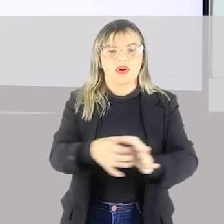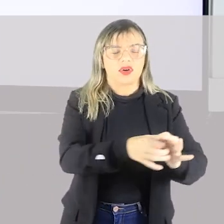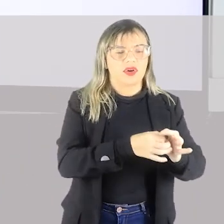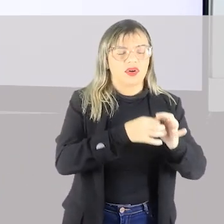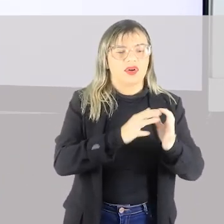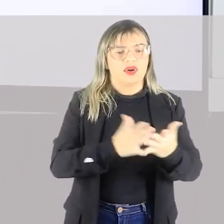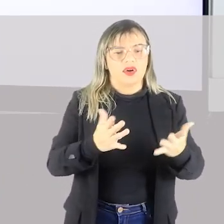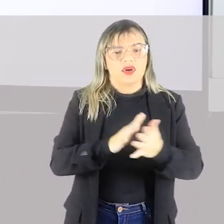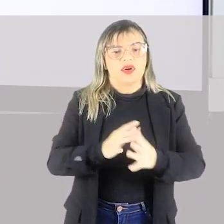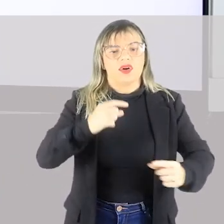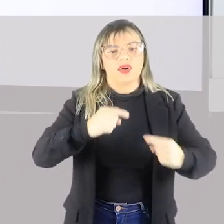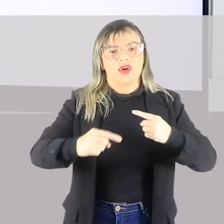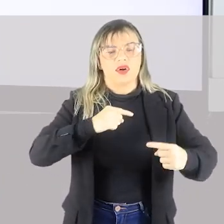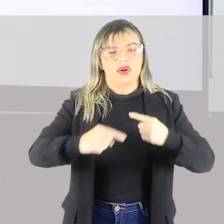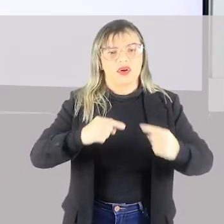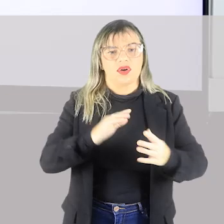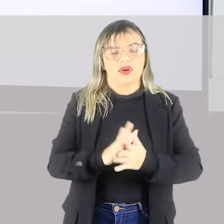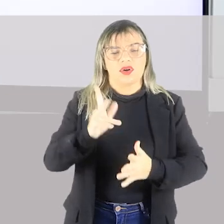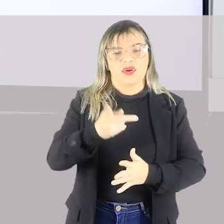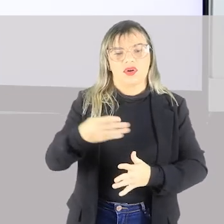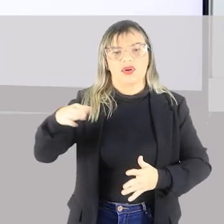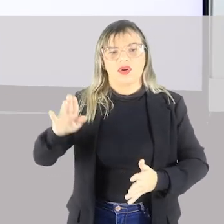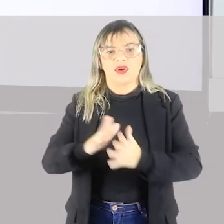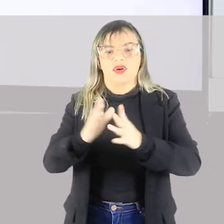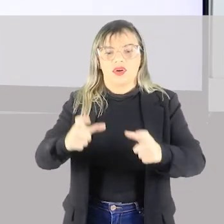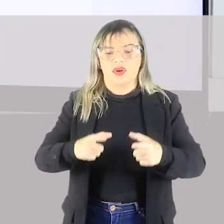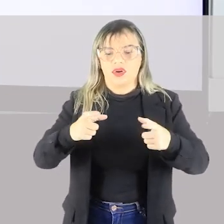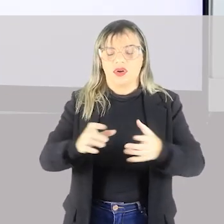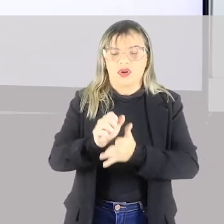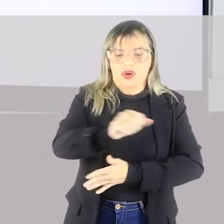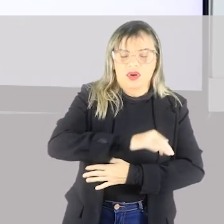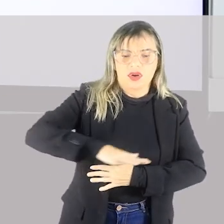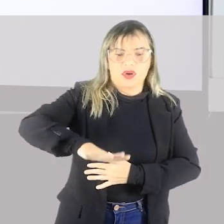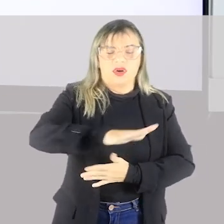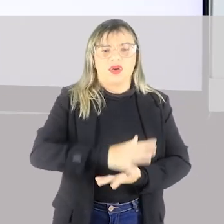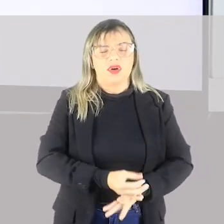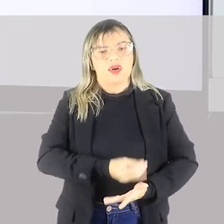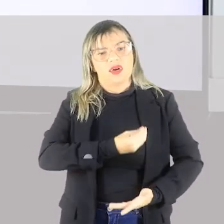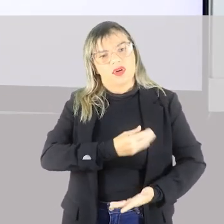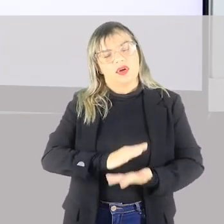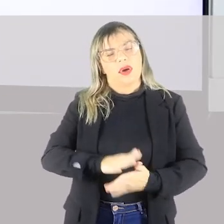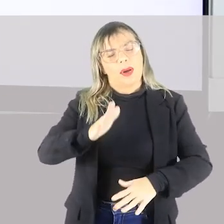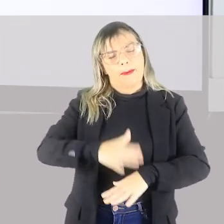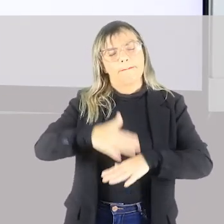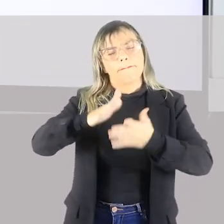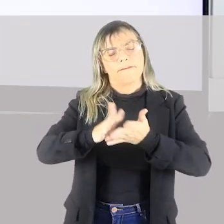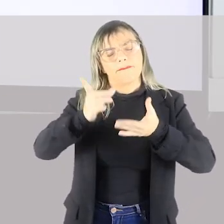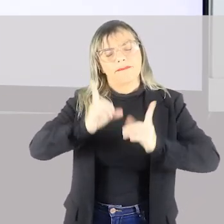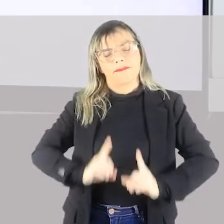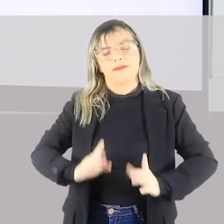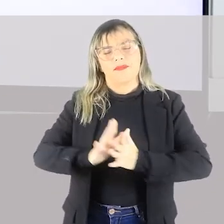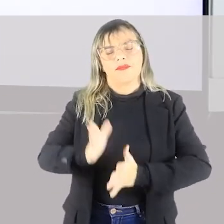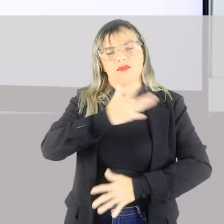políticas públicas para que aquele espaço seja um espaço de vida mais digna, que as pessoas que ali habitam,